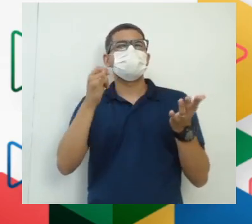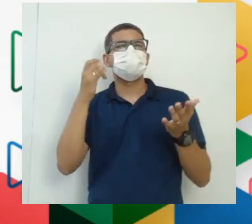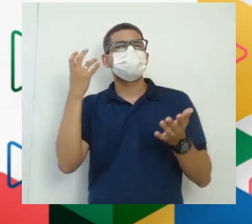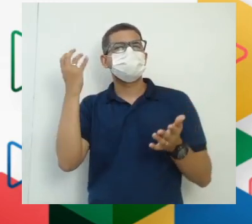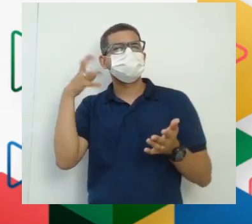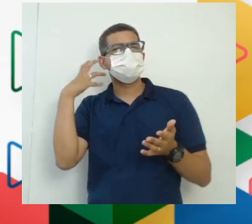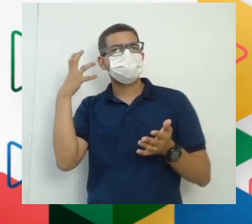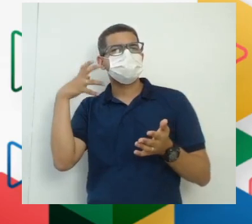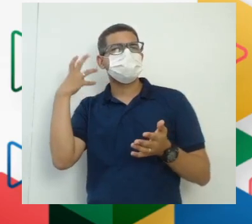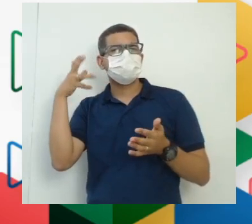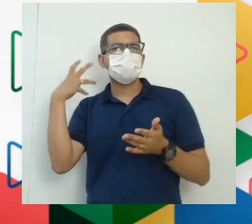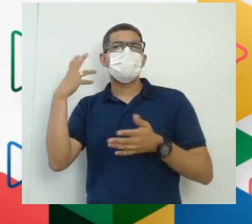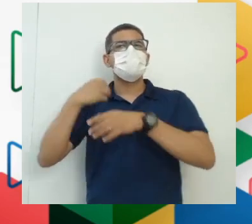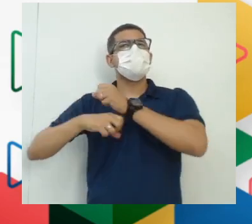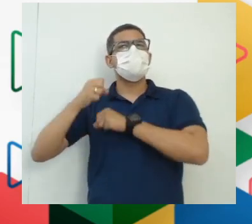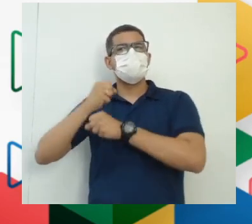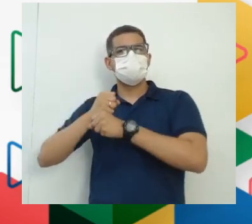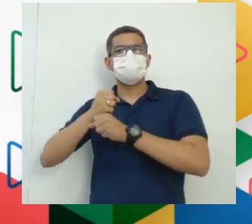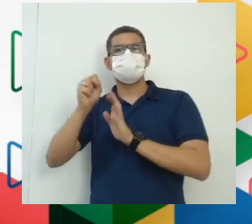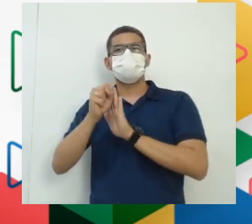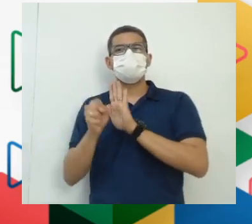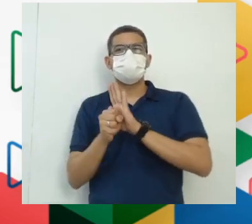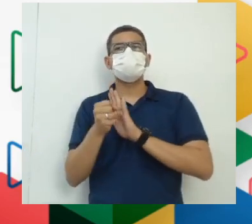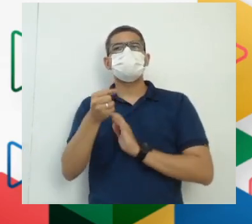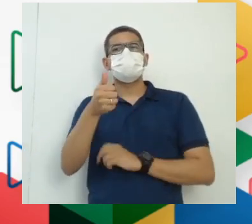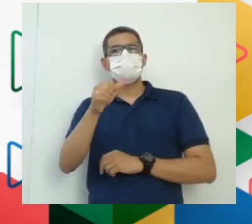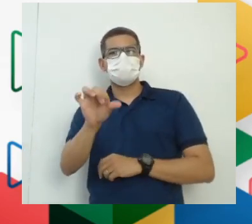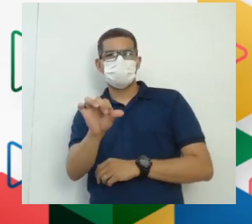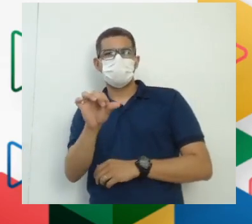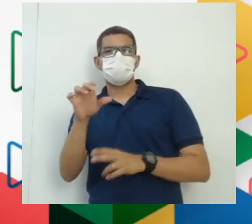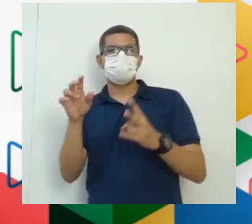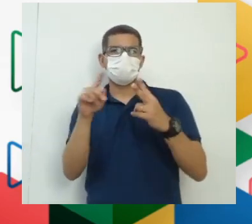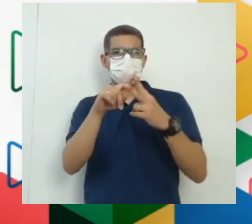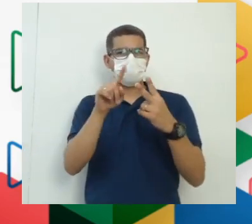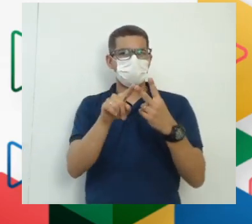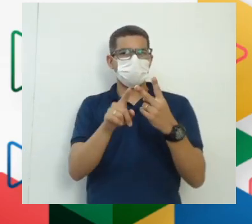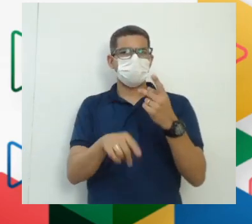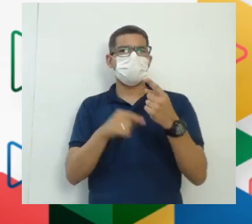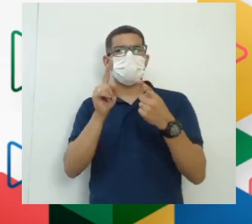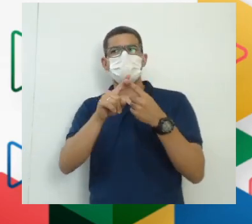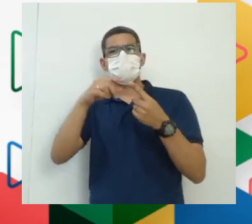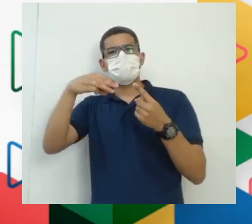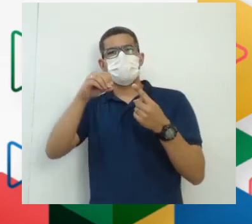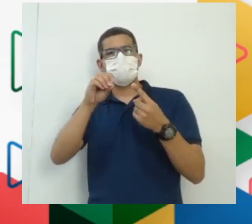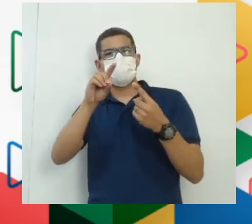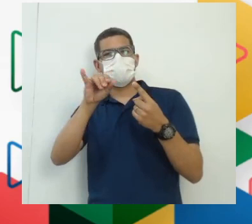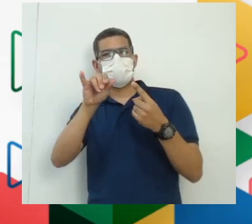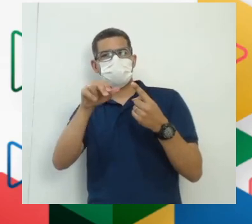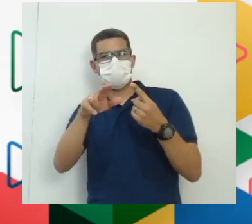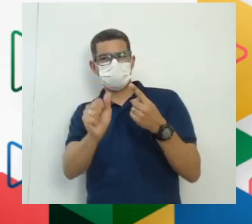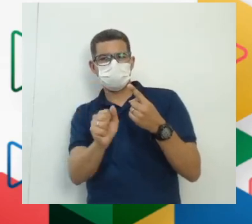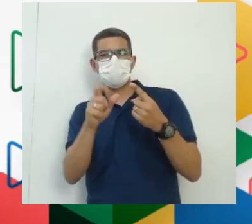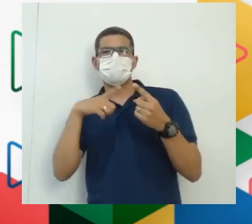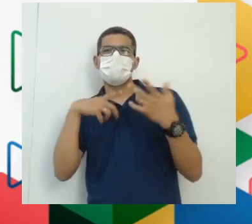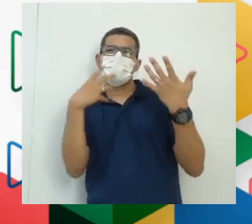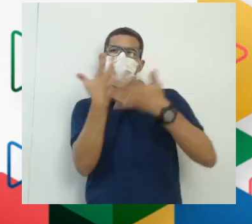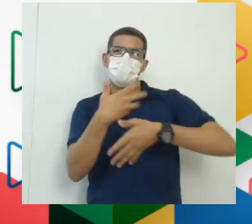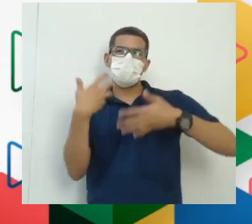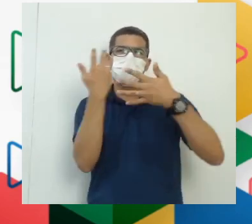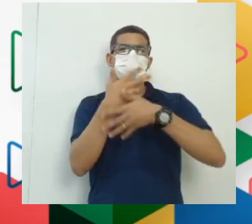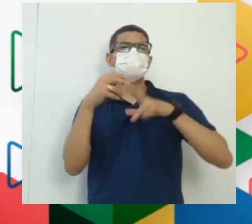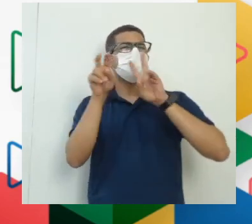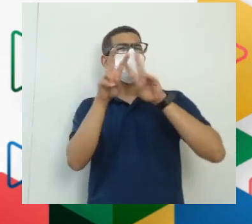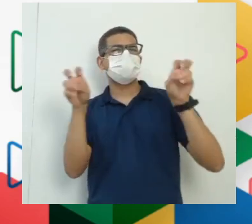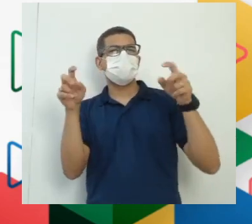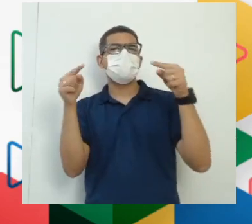século XIX, em 2 grandes gêneros de música brasileira. A modinha, representando um tipo de canção que tem